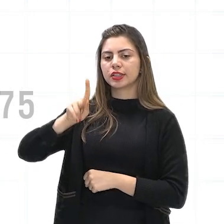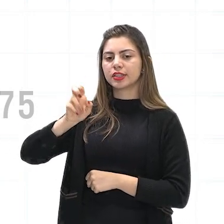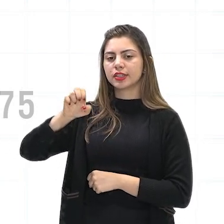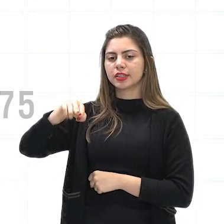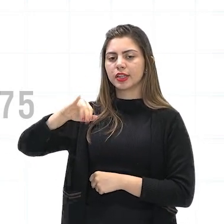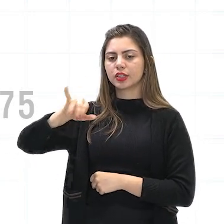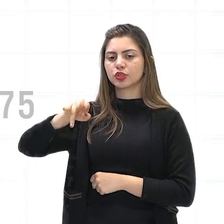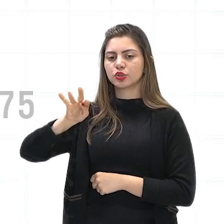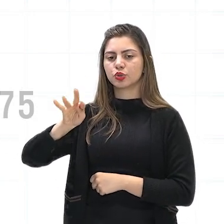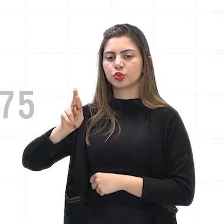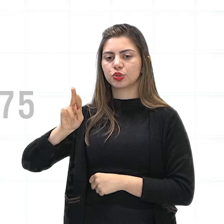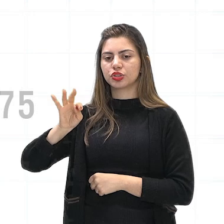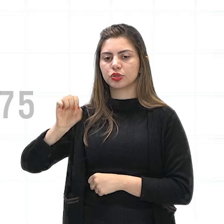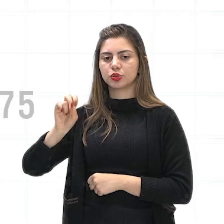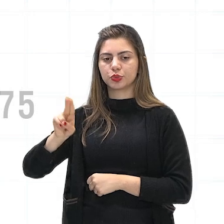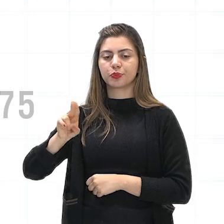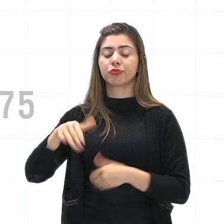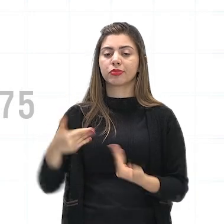foi estabelecido em